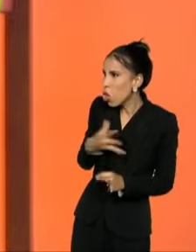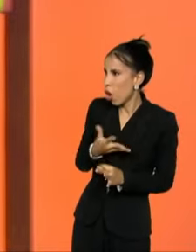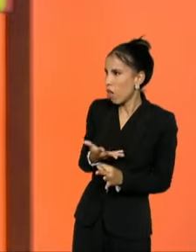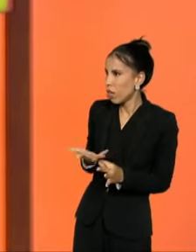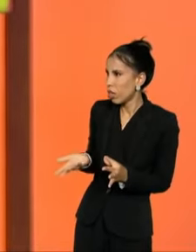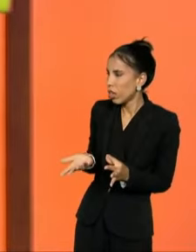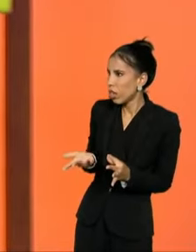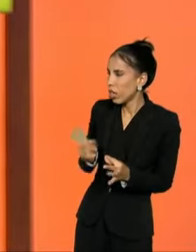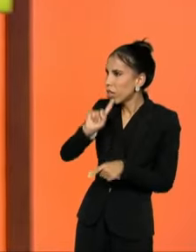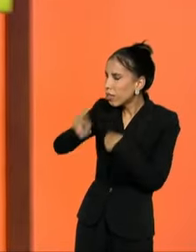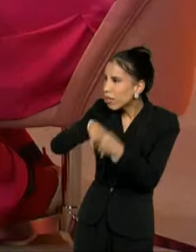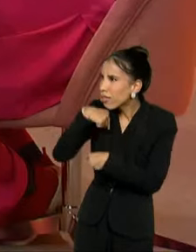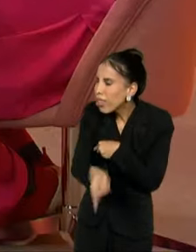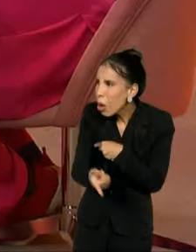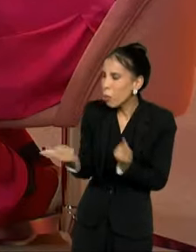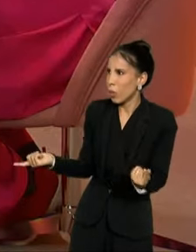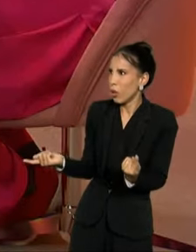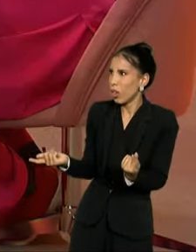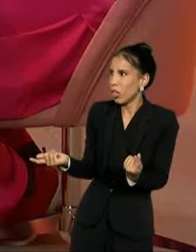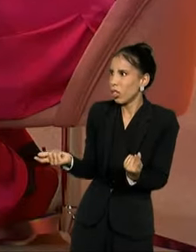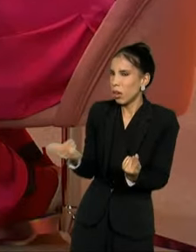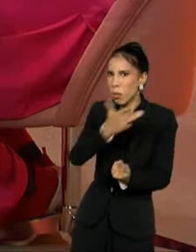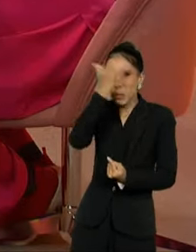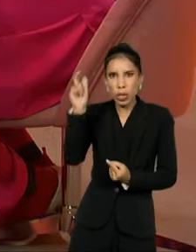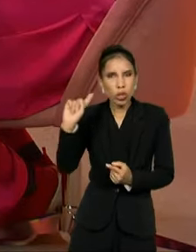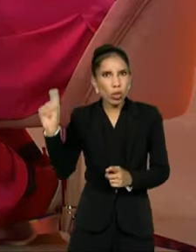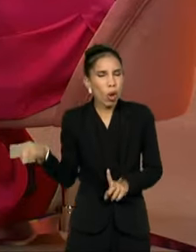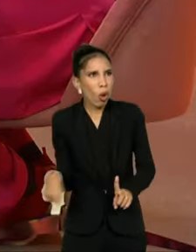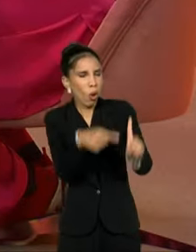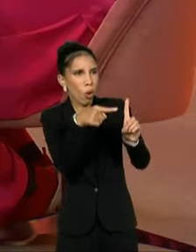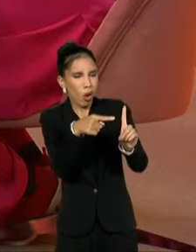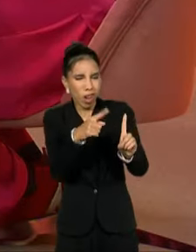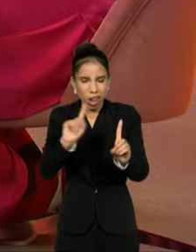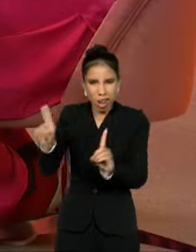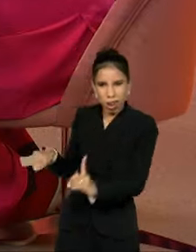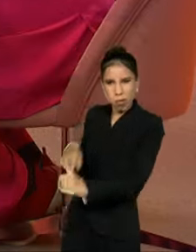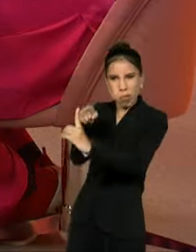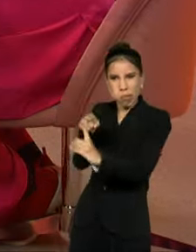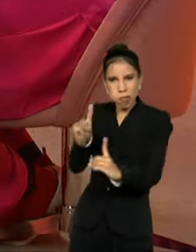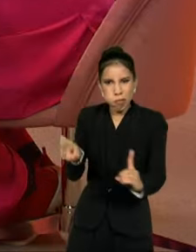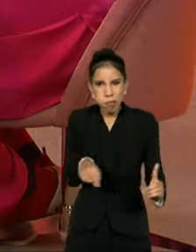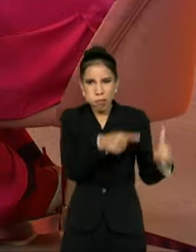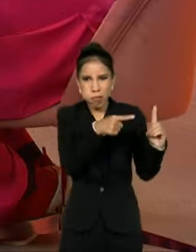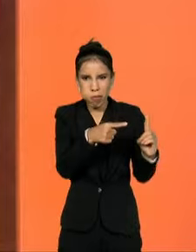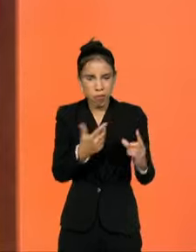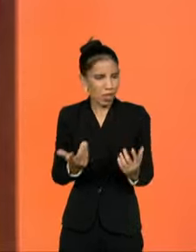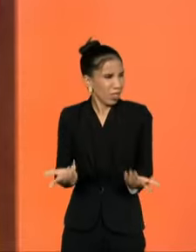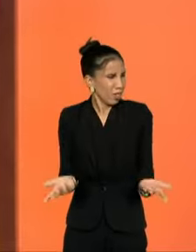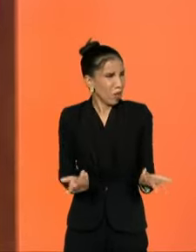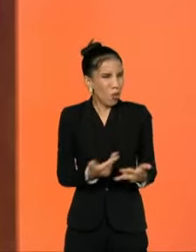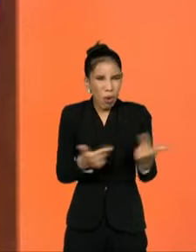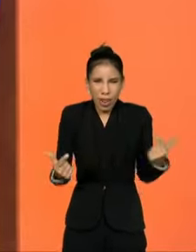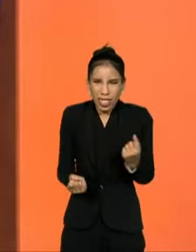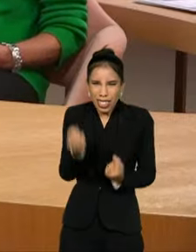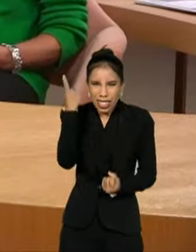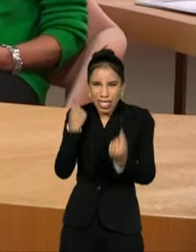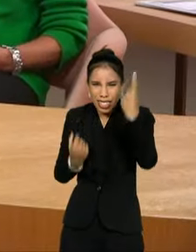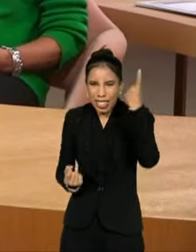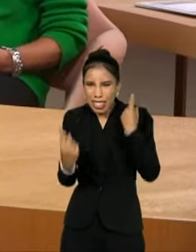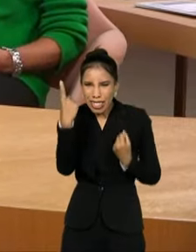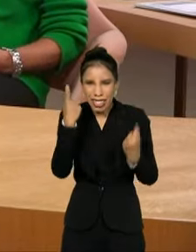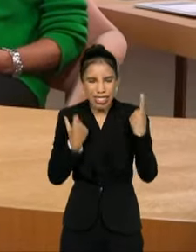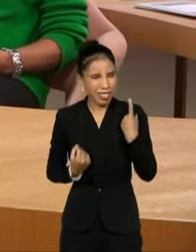uma testemunha, daqui a pouco brota um autor, daqui a pouco brota não sei o que lá. Começou a ter um monte de coisa estranha na investigação. Isso é obstrução